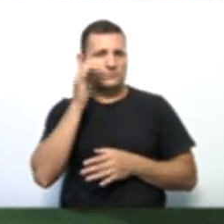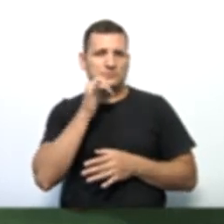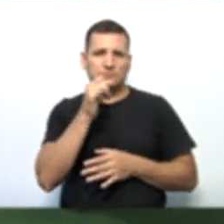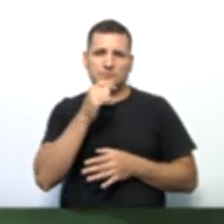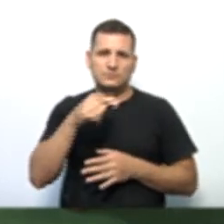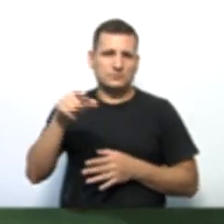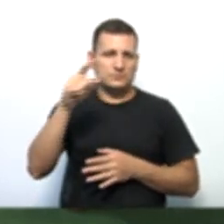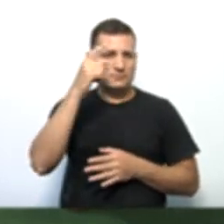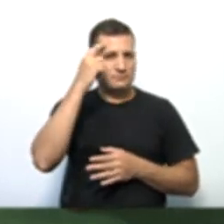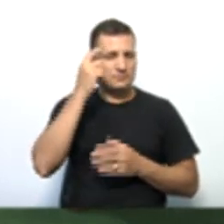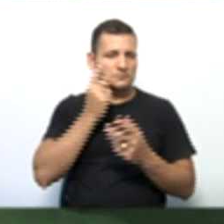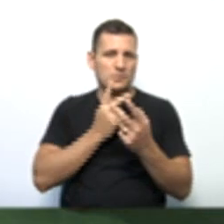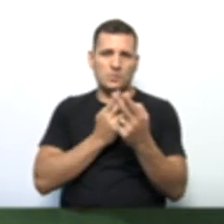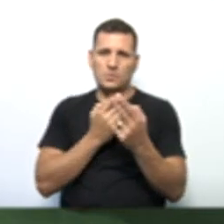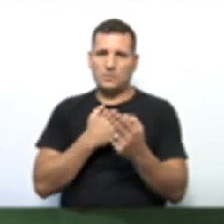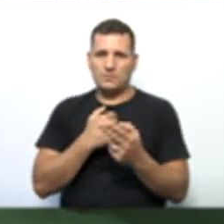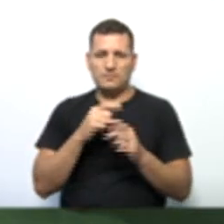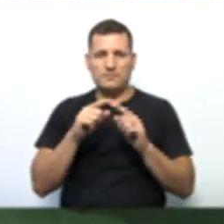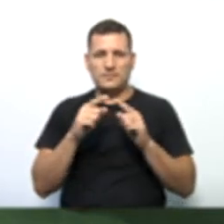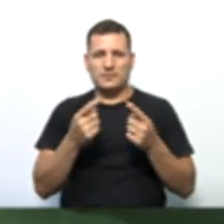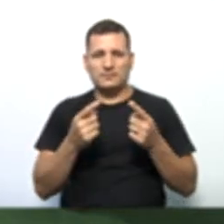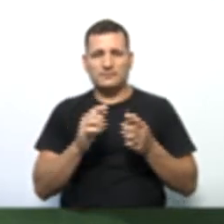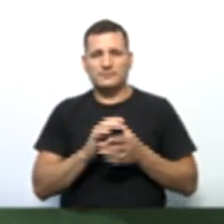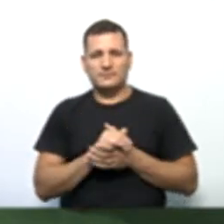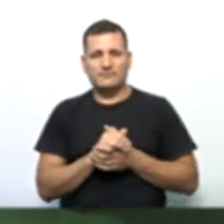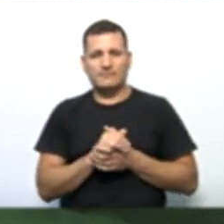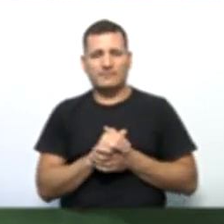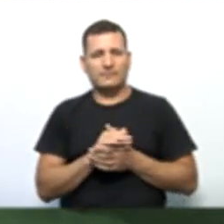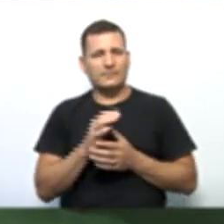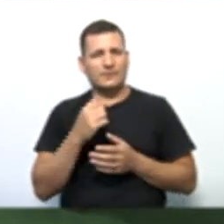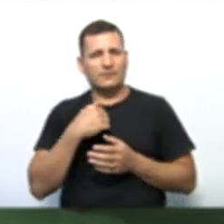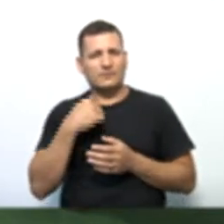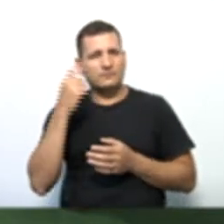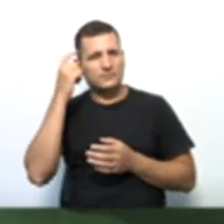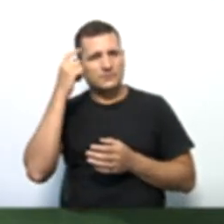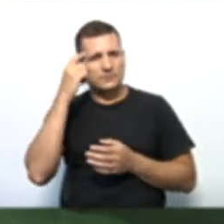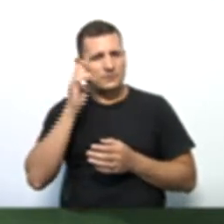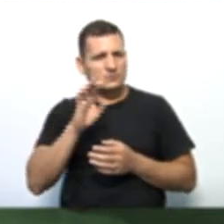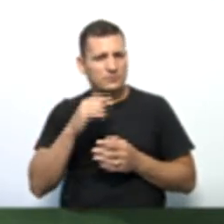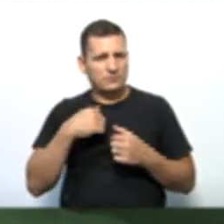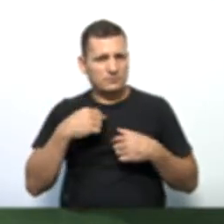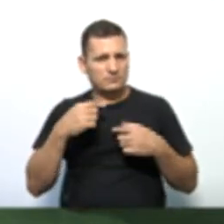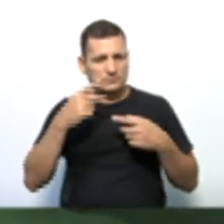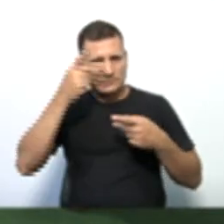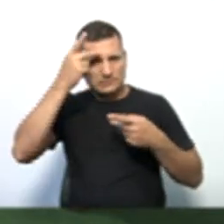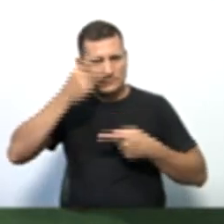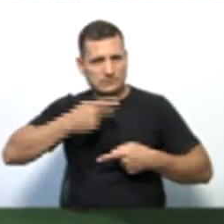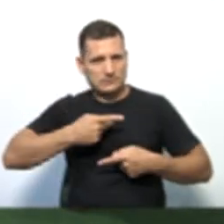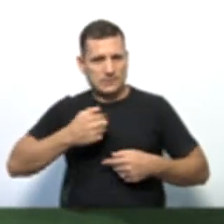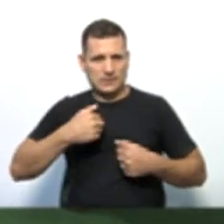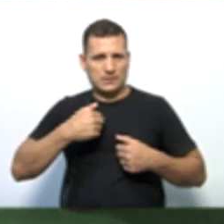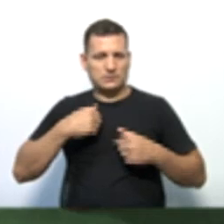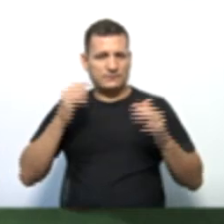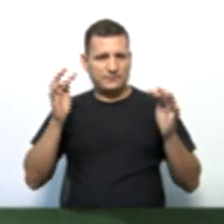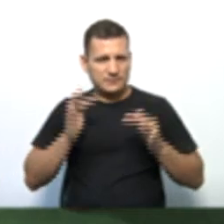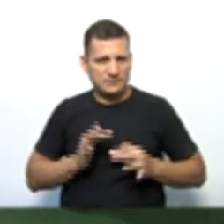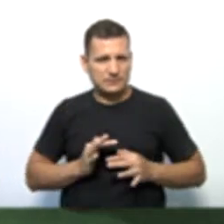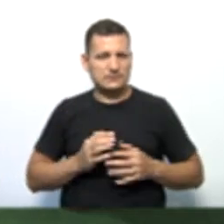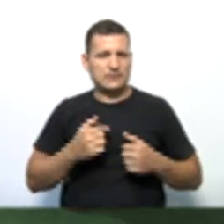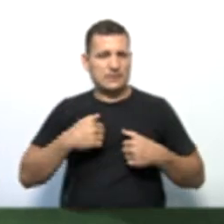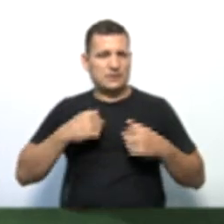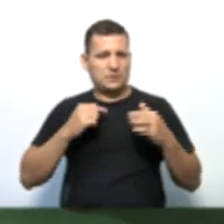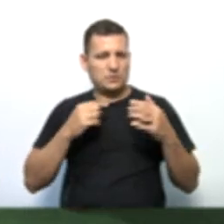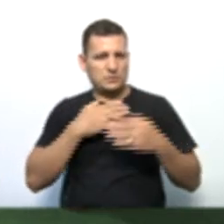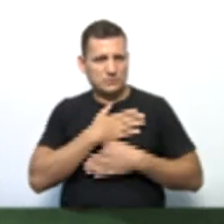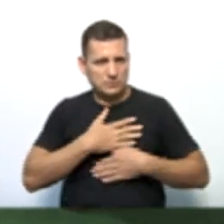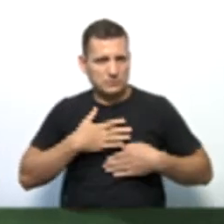estar pensando assim também, mas é o seguinte: mas aí eu tenho que pensar, por exemplo, em só eu ser feliz, em só eu me satisfazer, né? Tipo, então eu